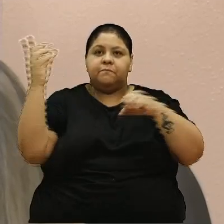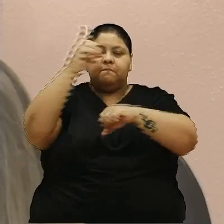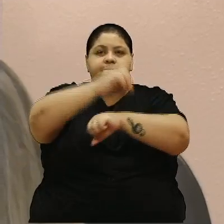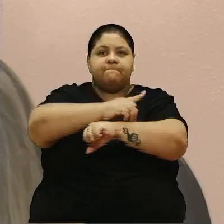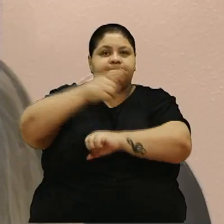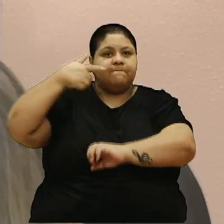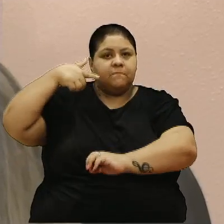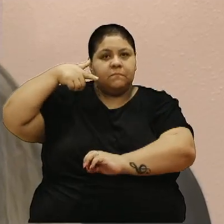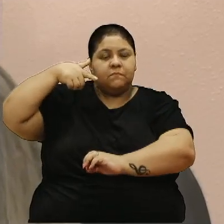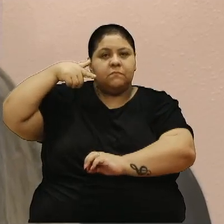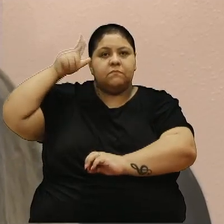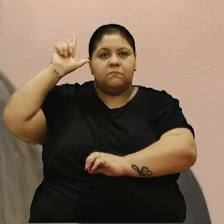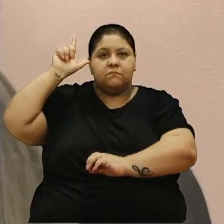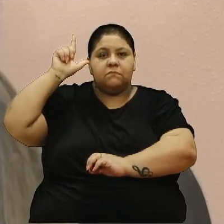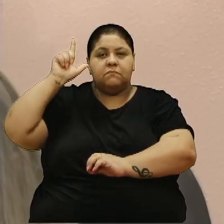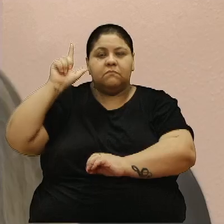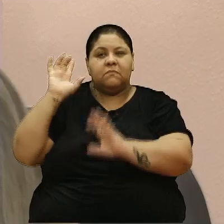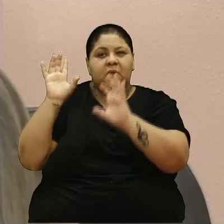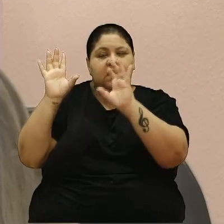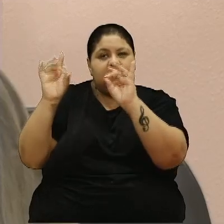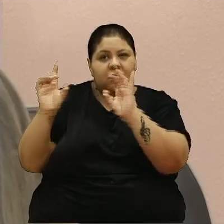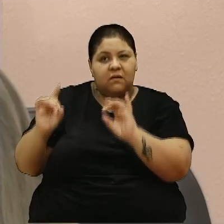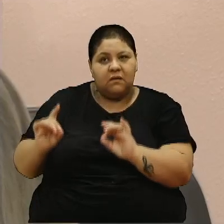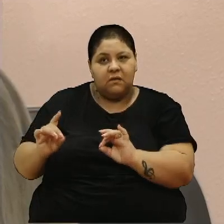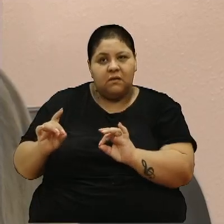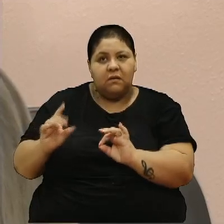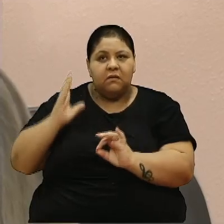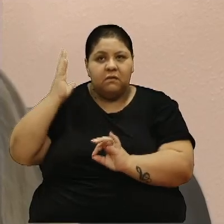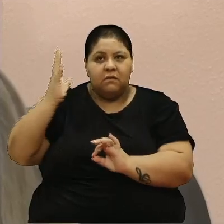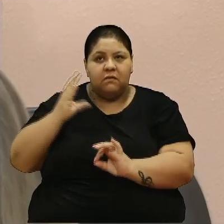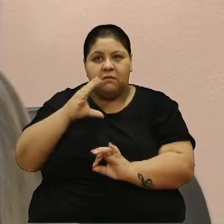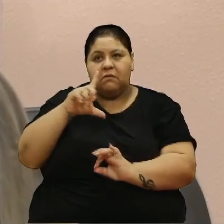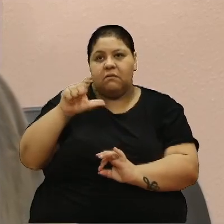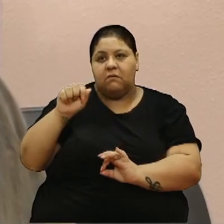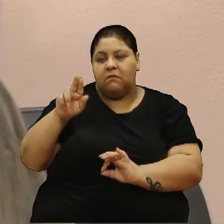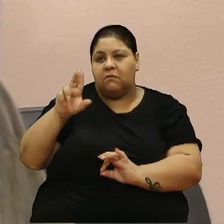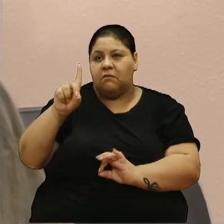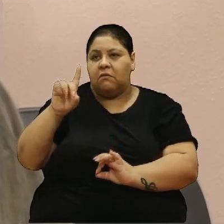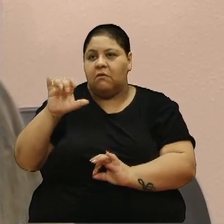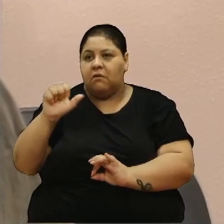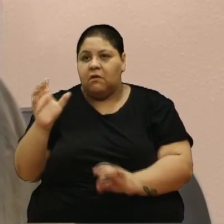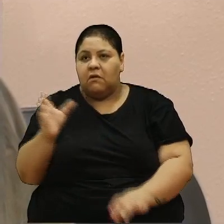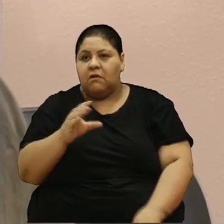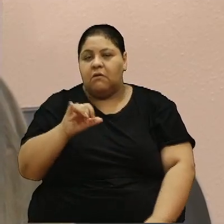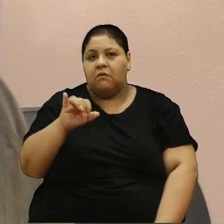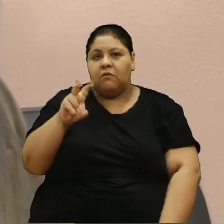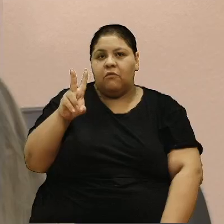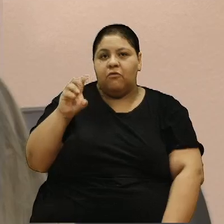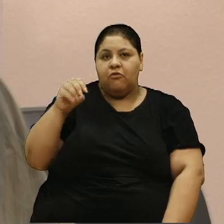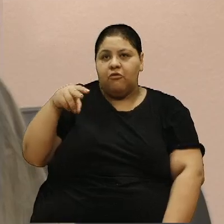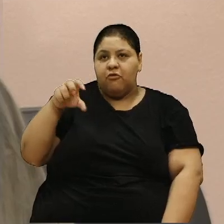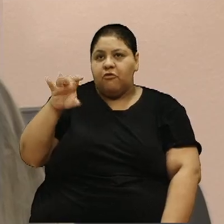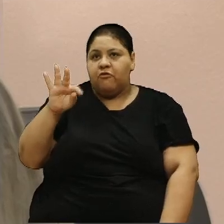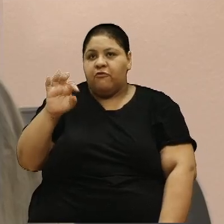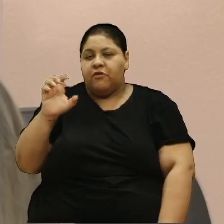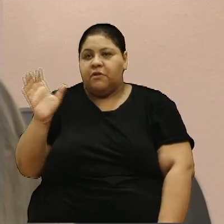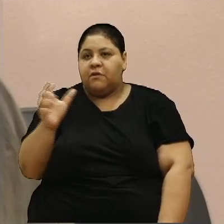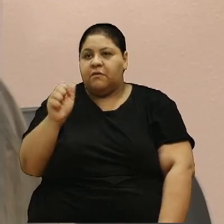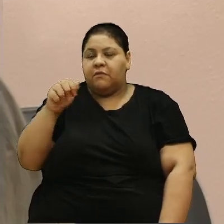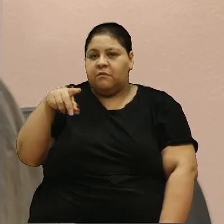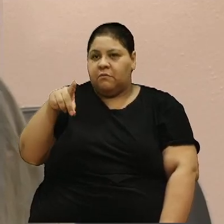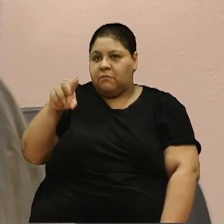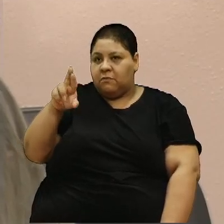ontem, em especial aos palestrantes Cláudia Comim, Ivonete Gaik, André Argento Stefanon,